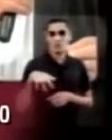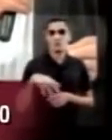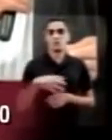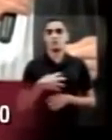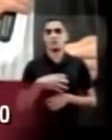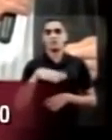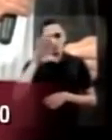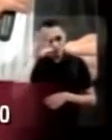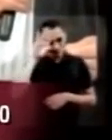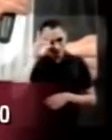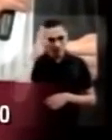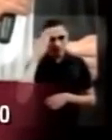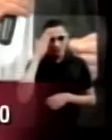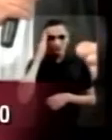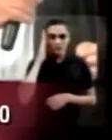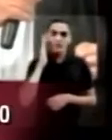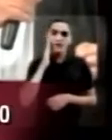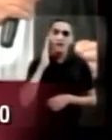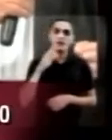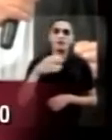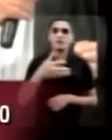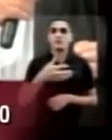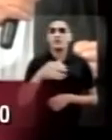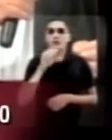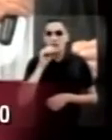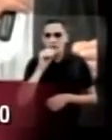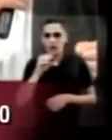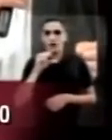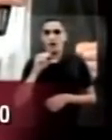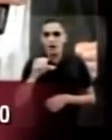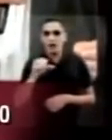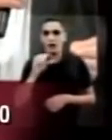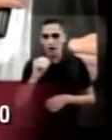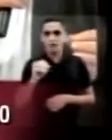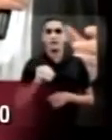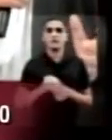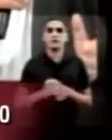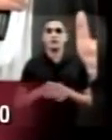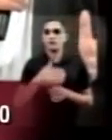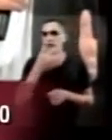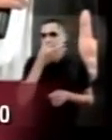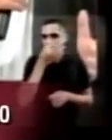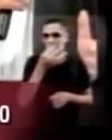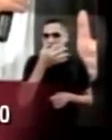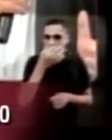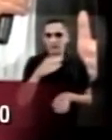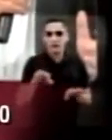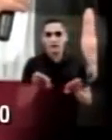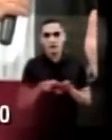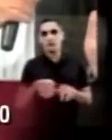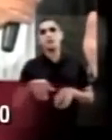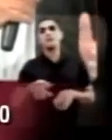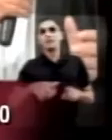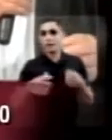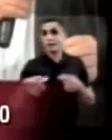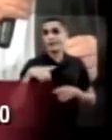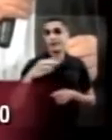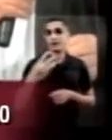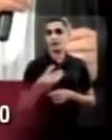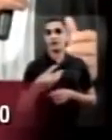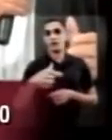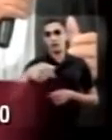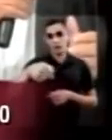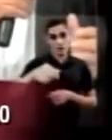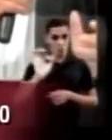coriza, você tem 33%, ou seja, um terço da possibilidade de estar com